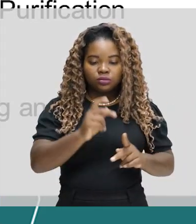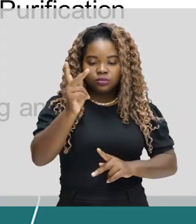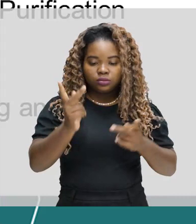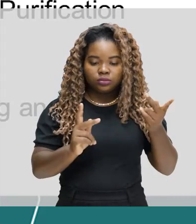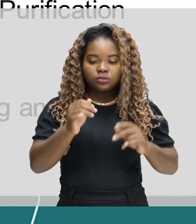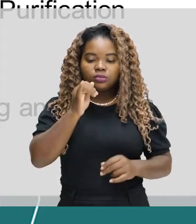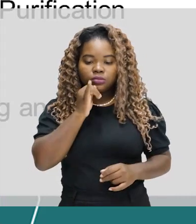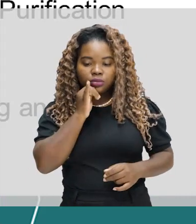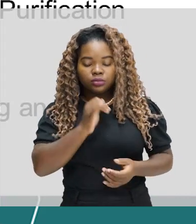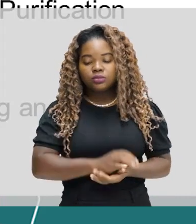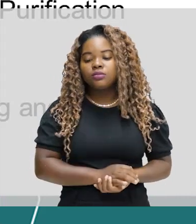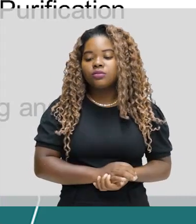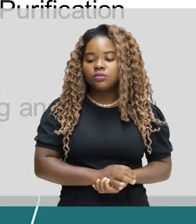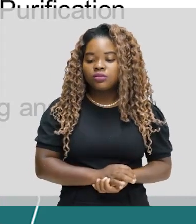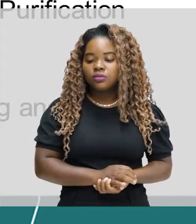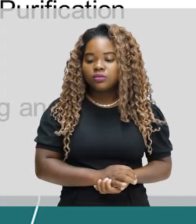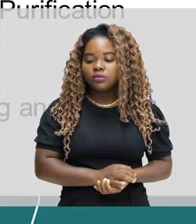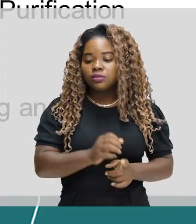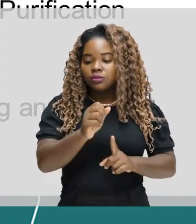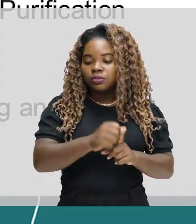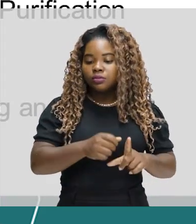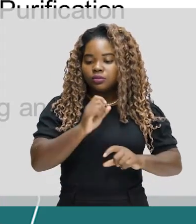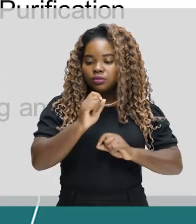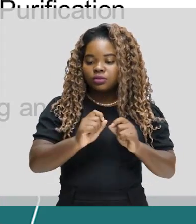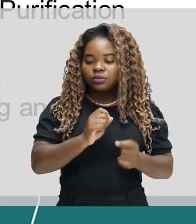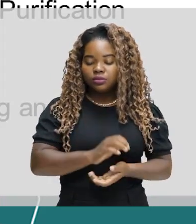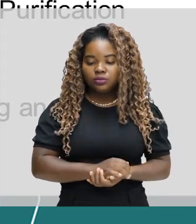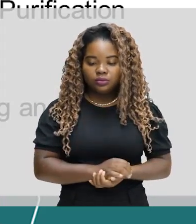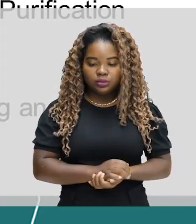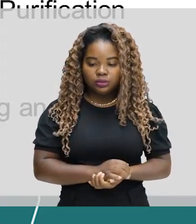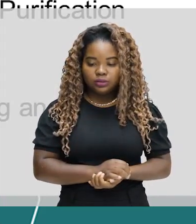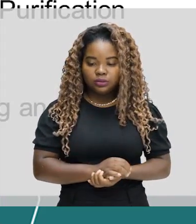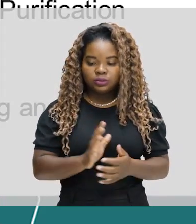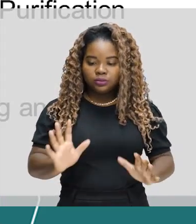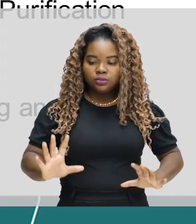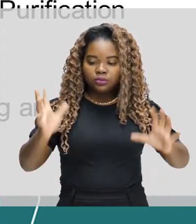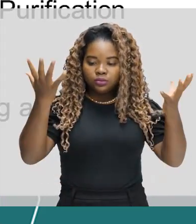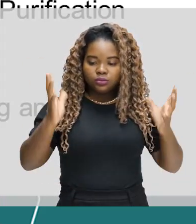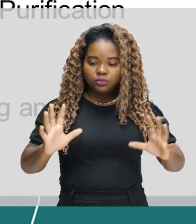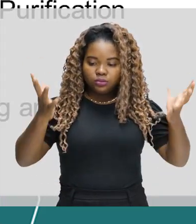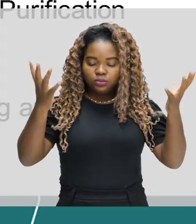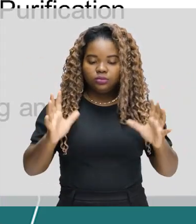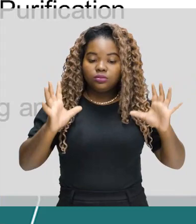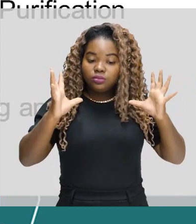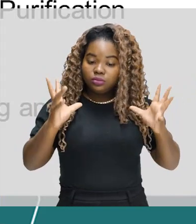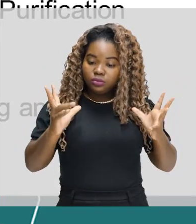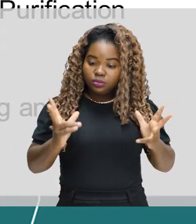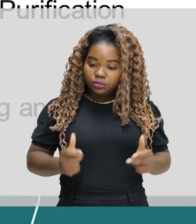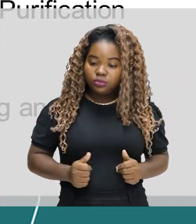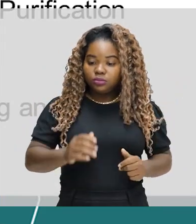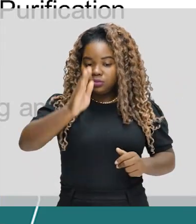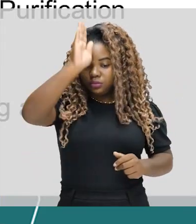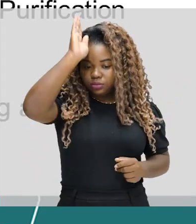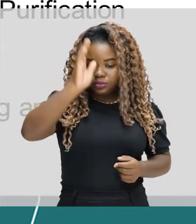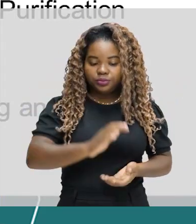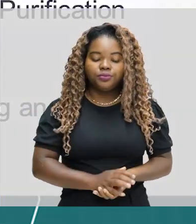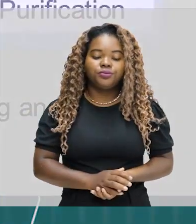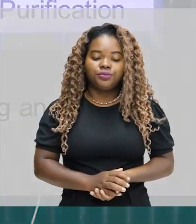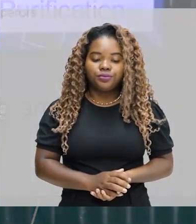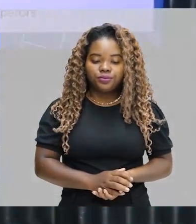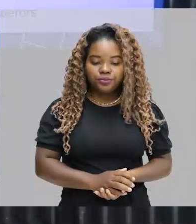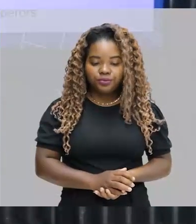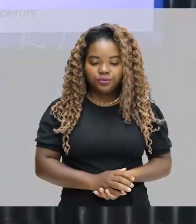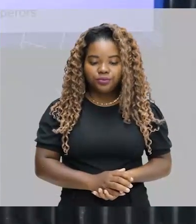exemplo, é o mês de Febra, que faz referência a um festival de purificação romano.